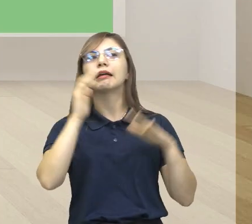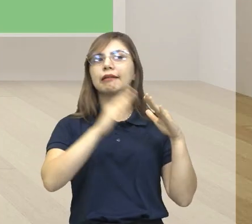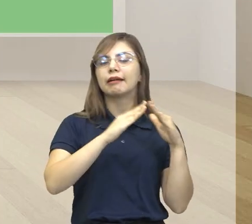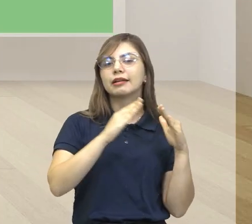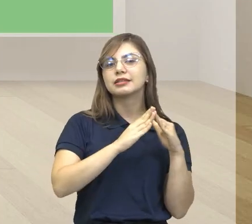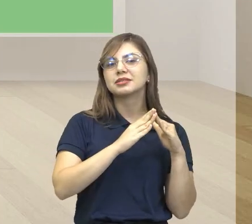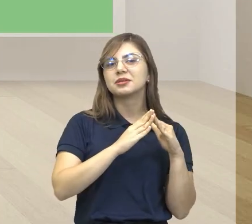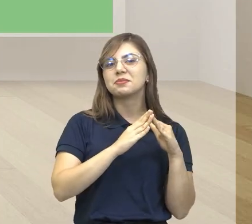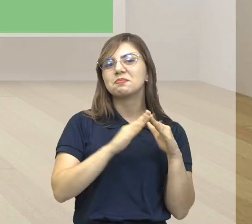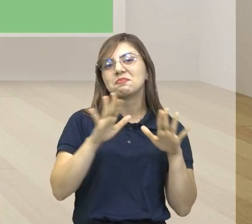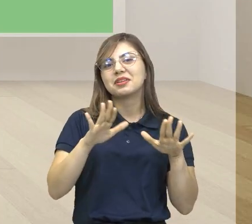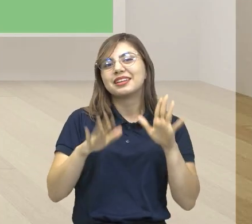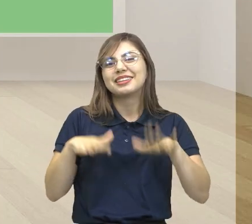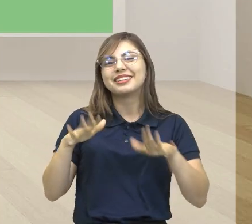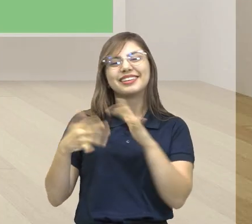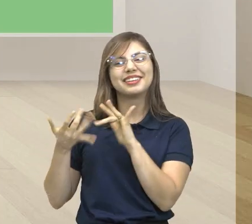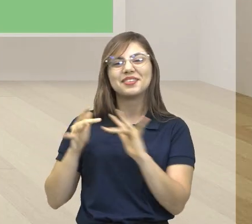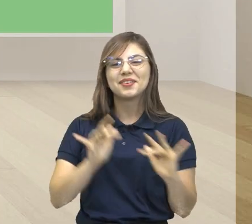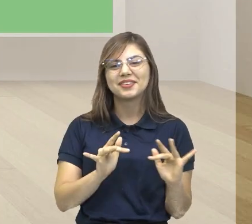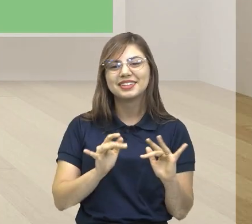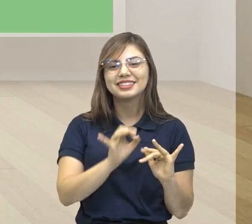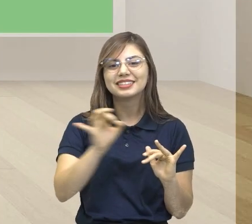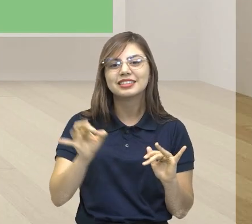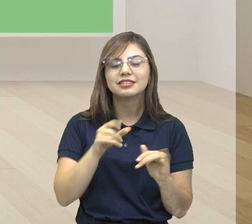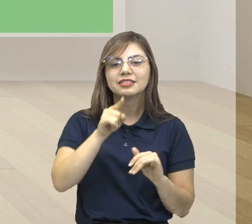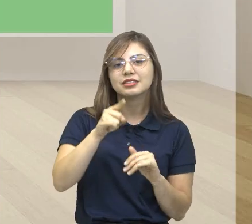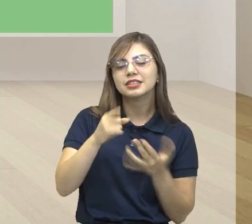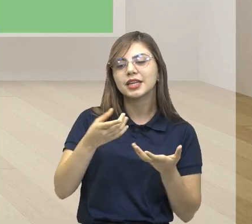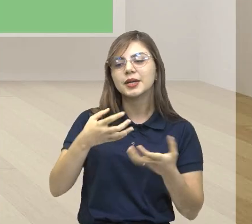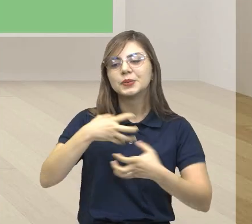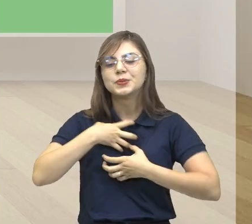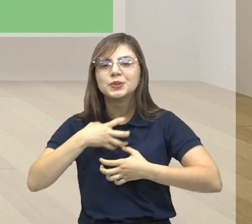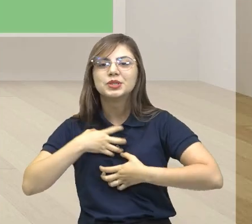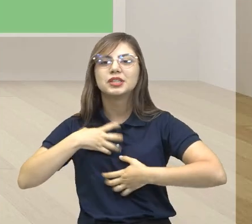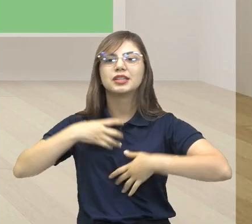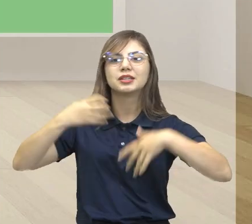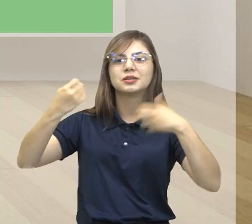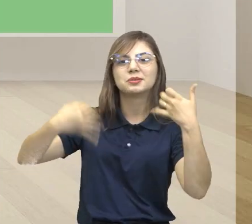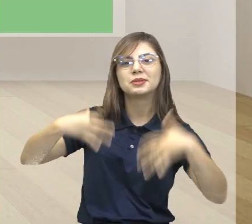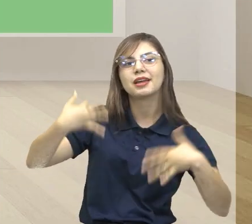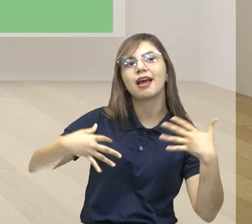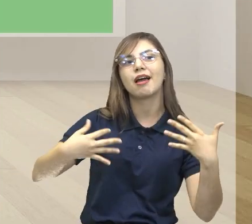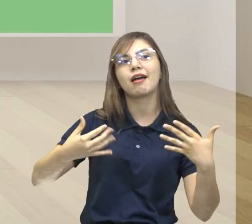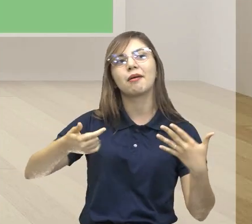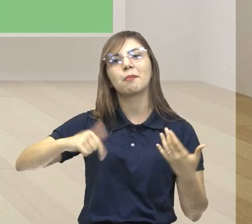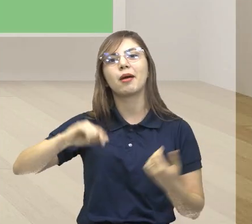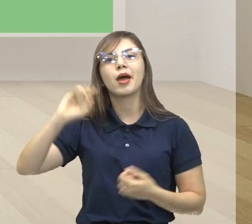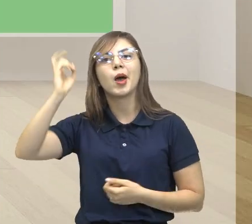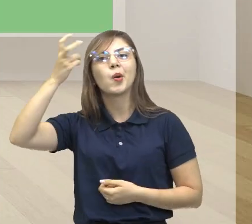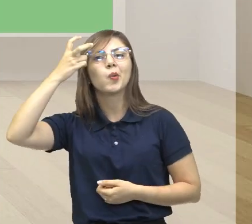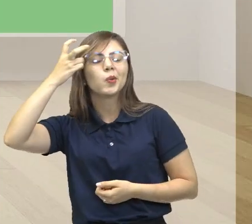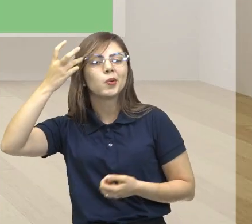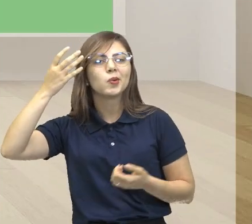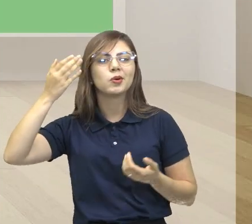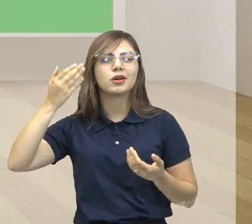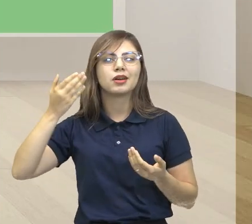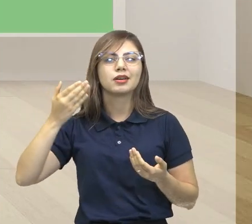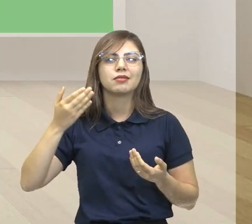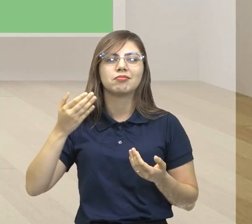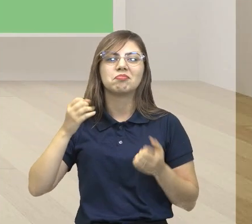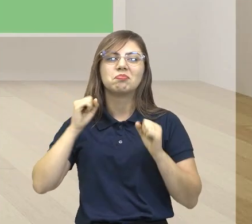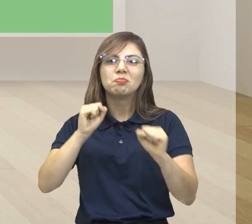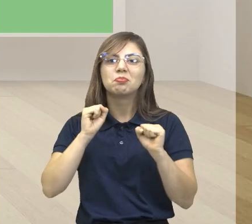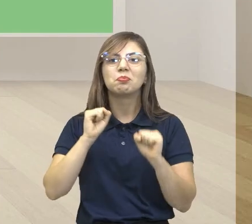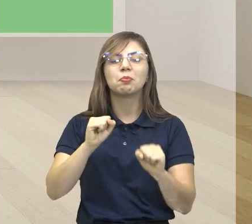repare que às vezes o contexto, a forma de falar, a questão cultural, ela pode se sobrepor à língua,